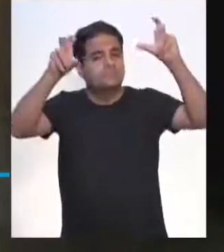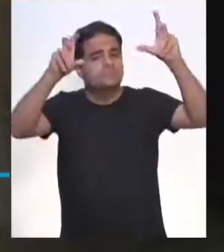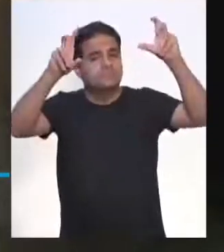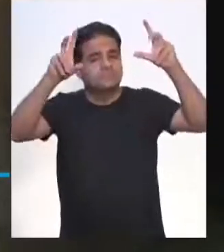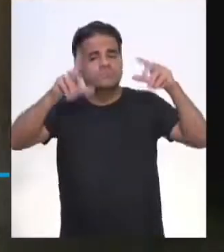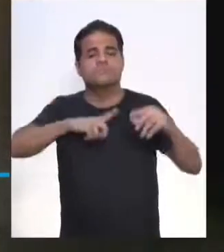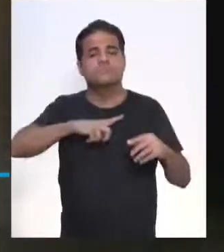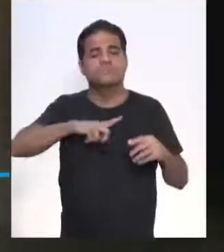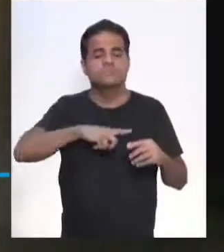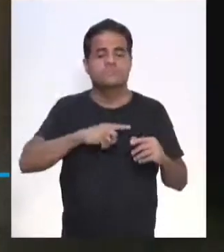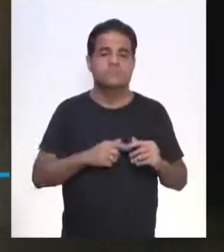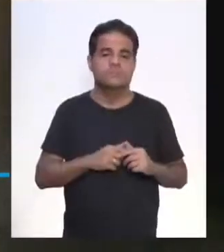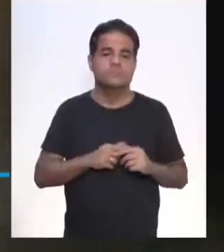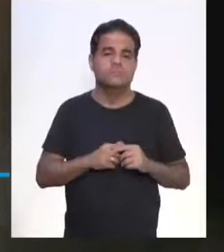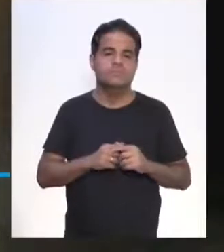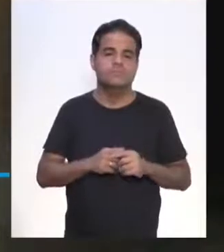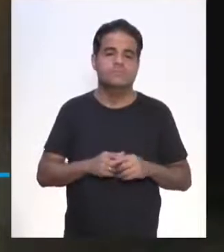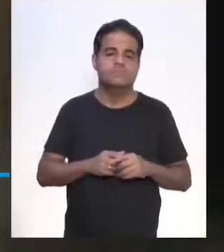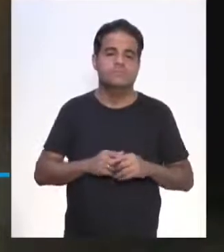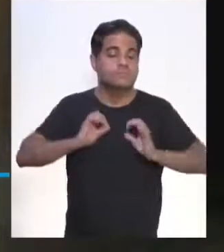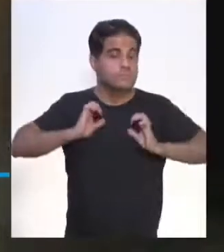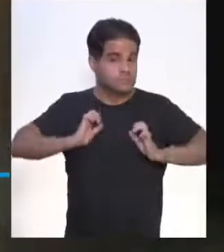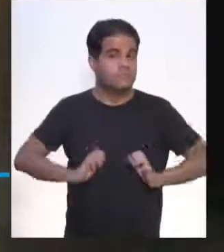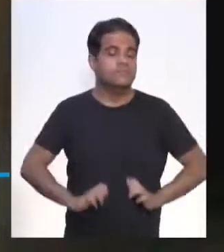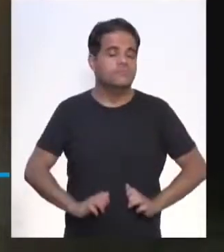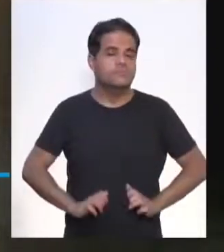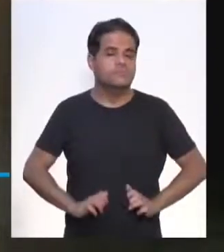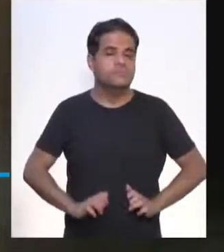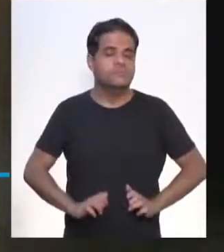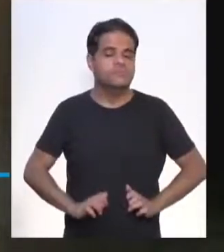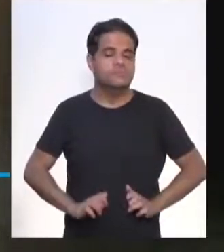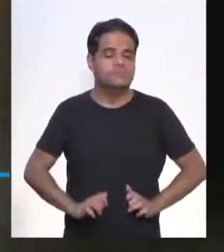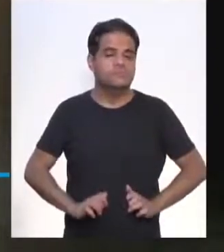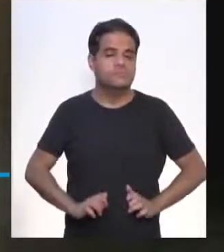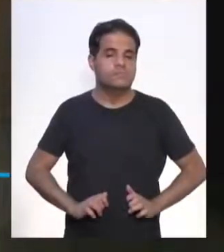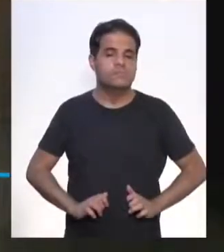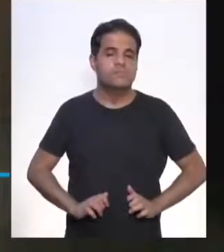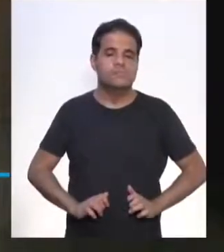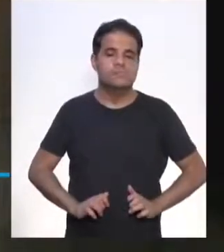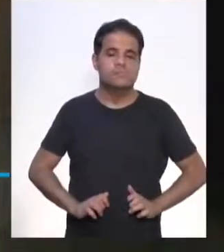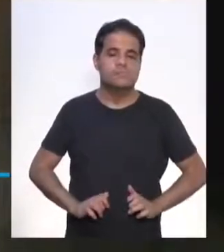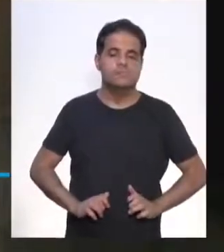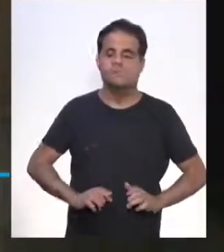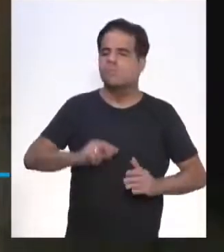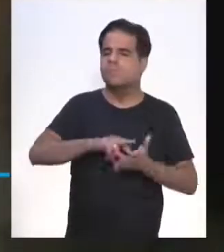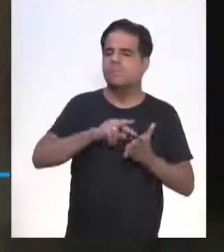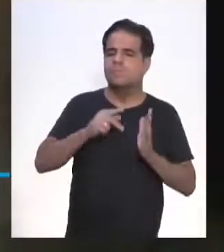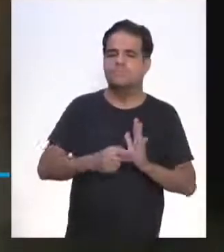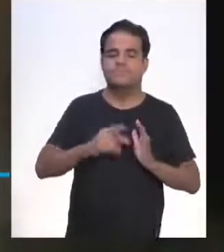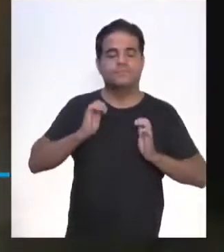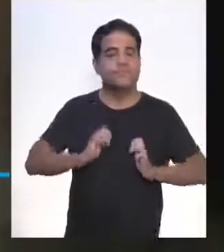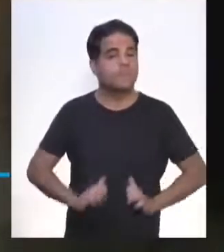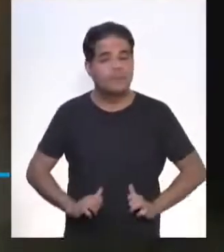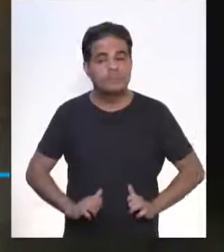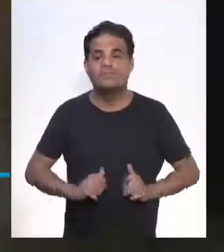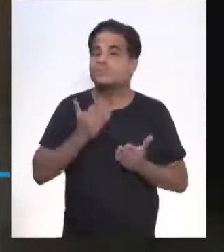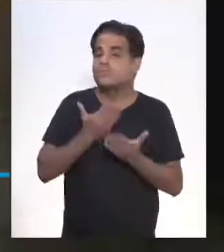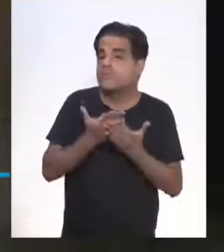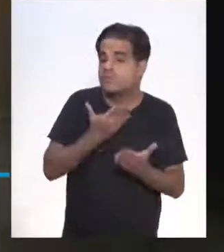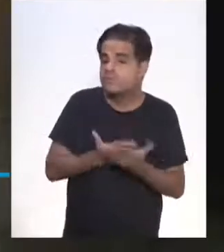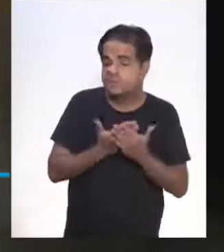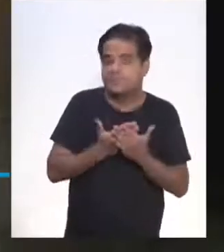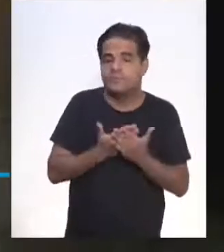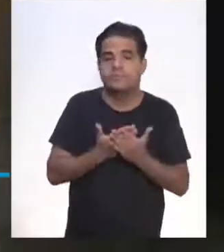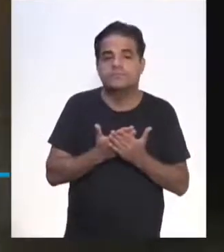né, que é a ética. Então, o que é a ética? É um estudo,